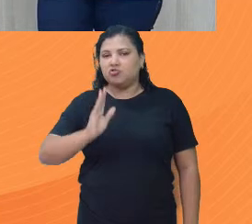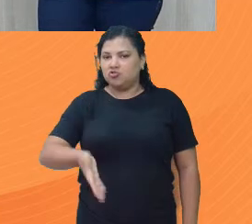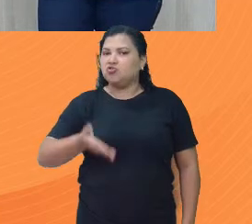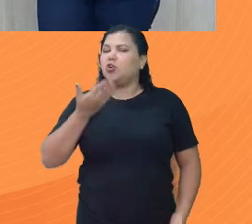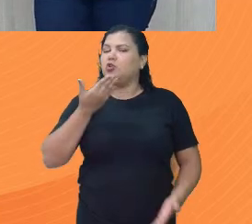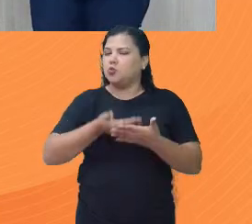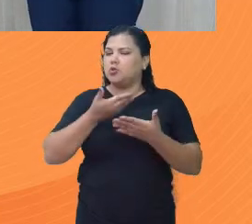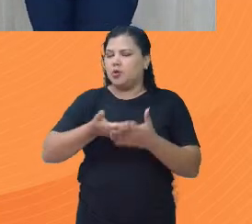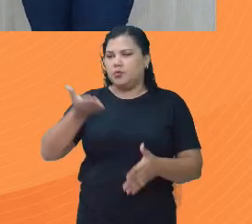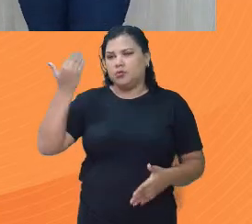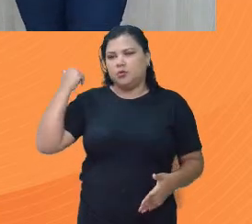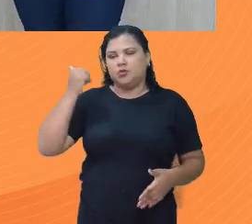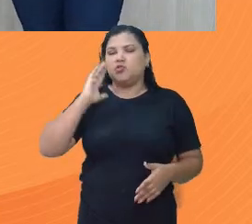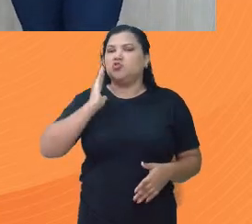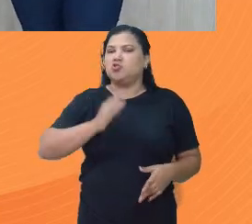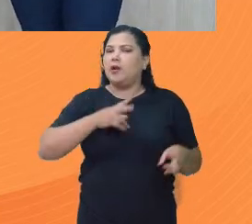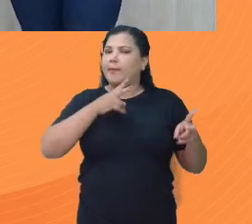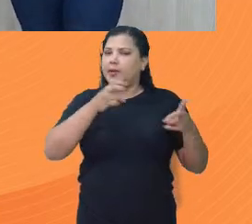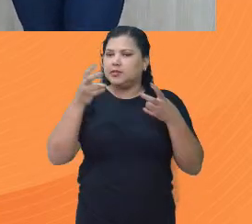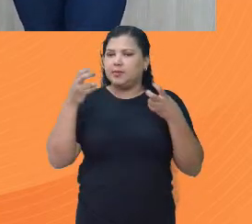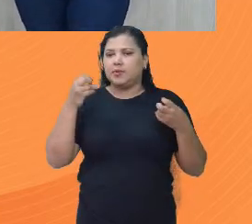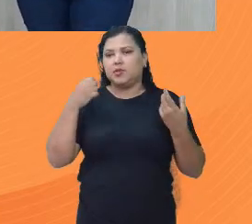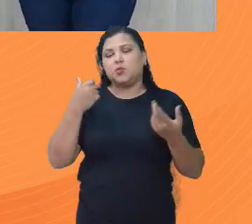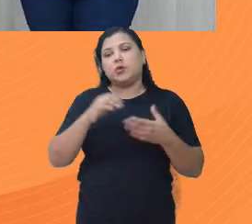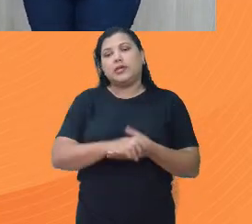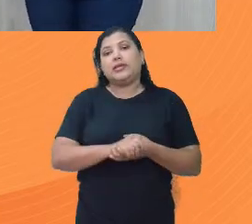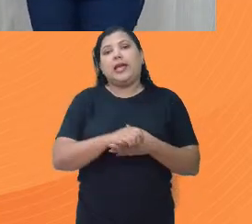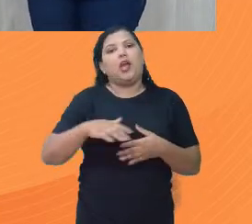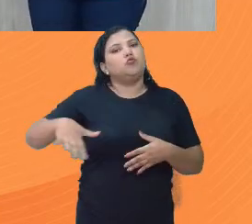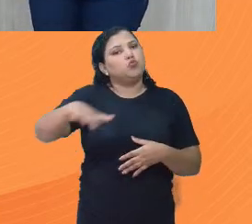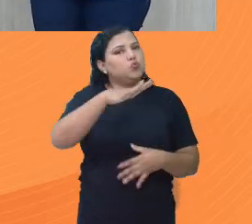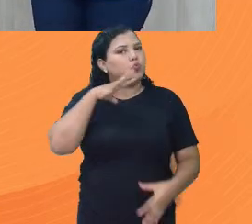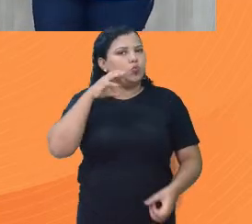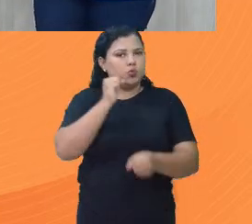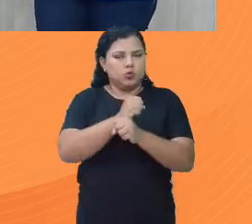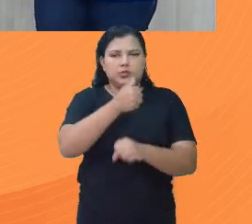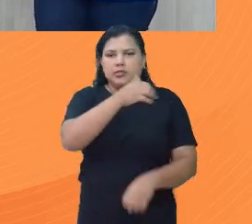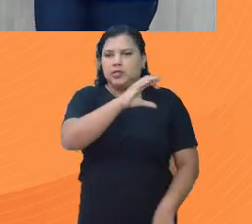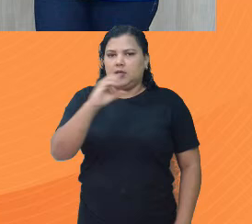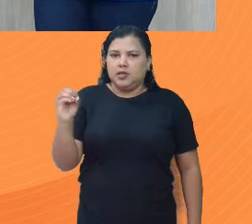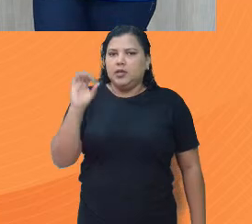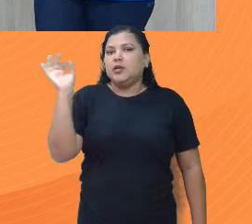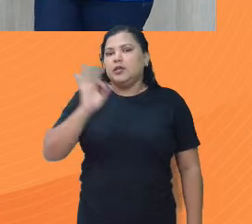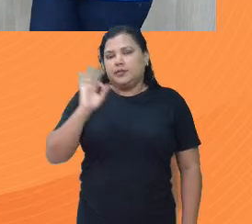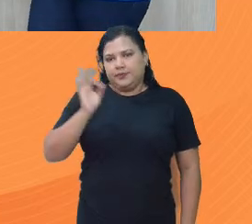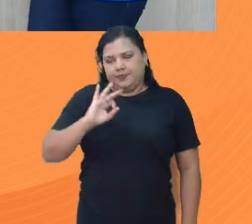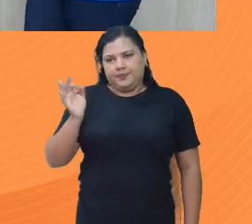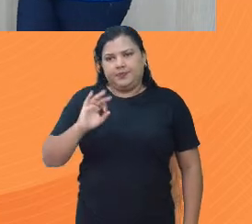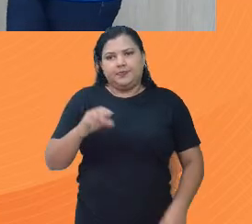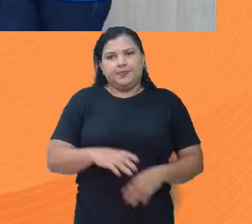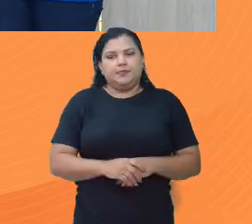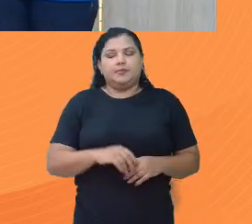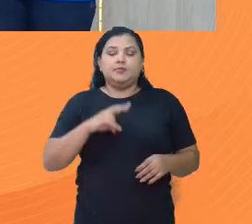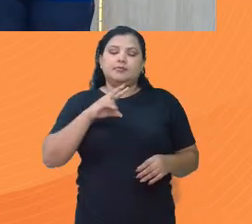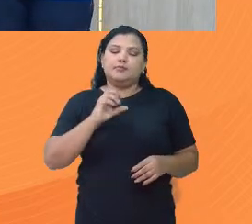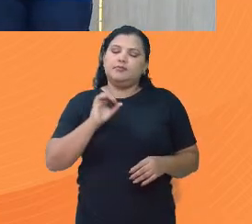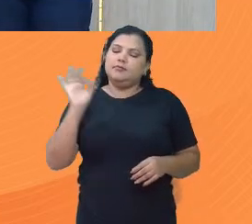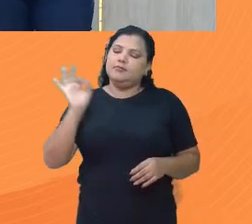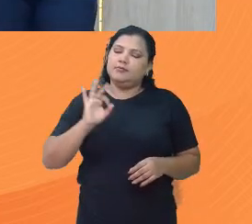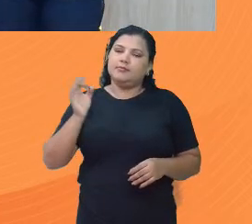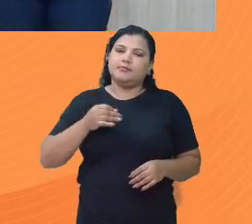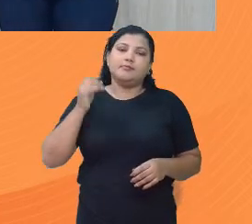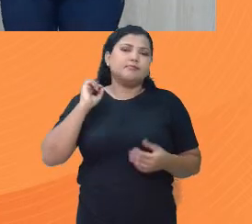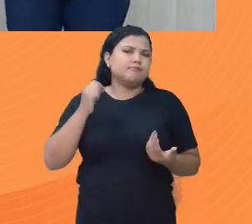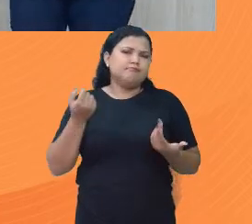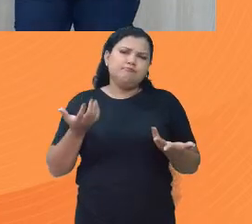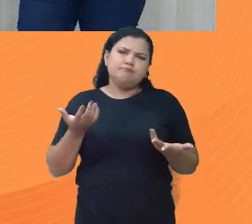100% antes, a gente já verificou que sinalizaria o total, né, de informações que a gente possui, e o 50% acaba sendo